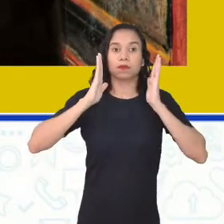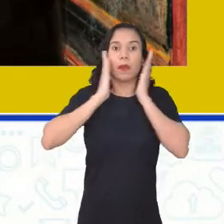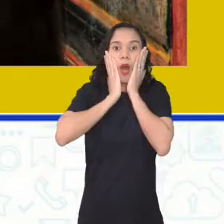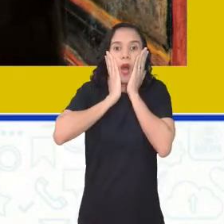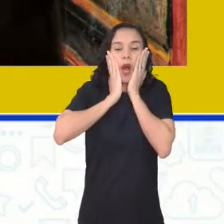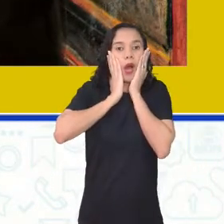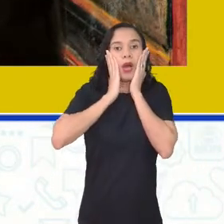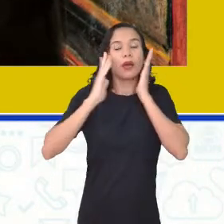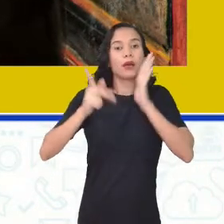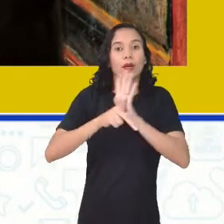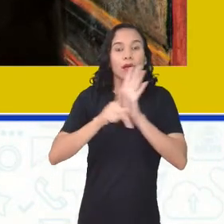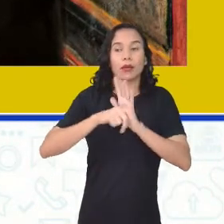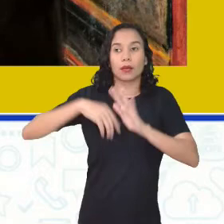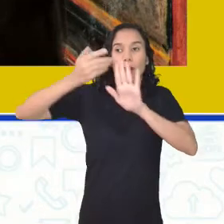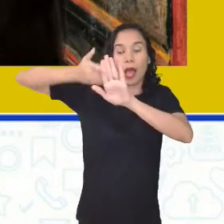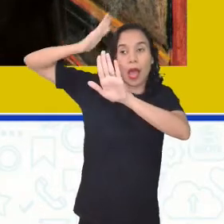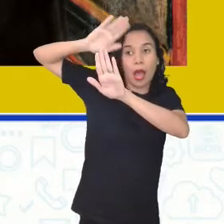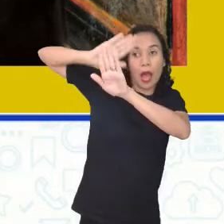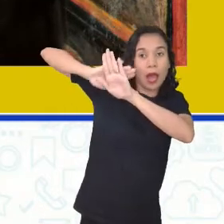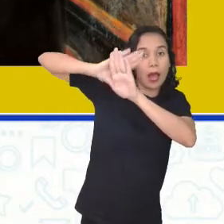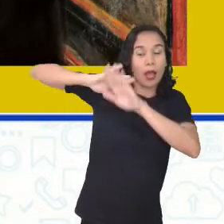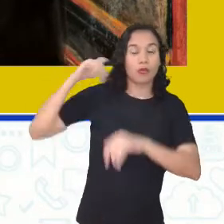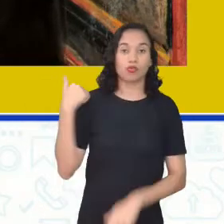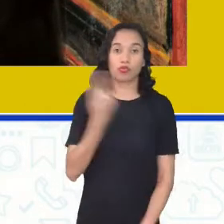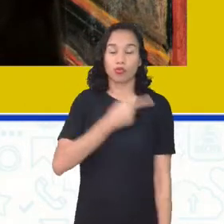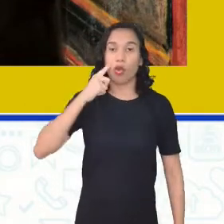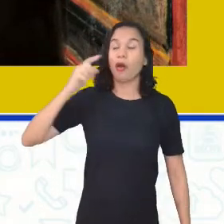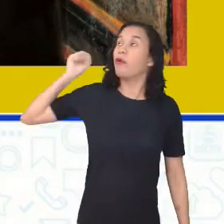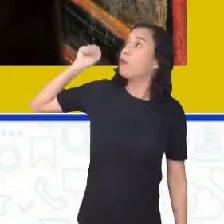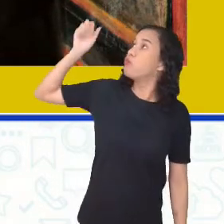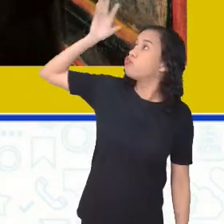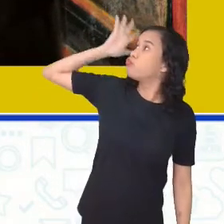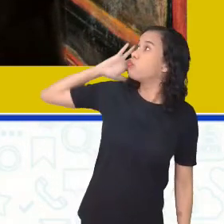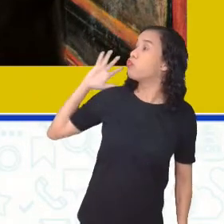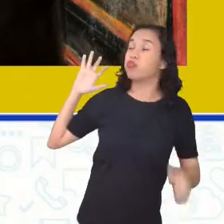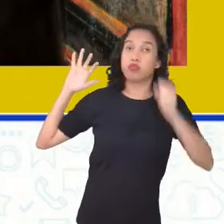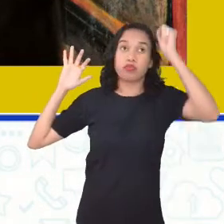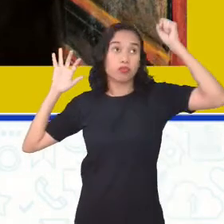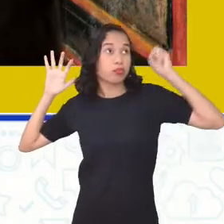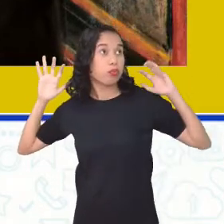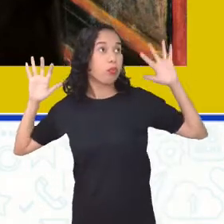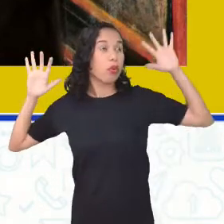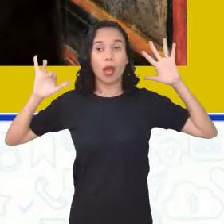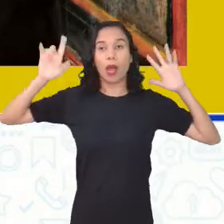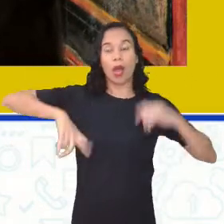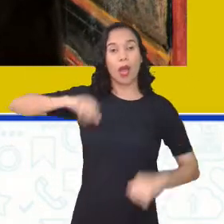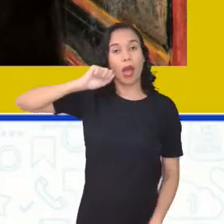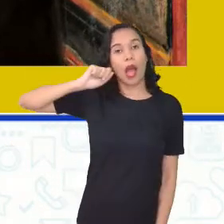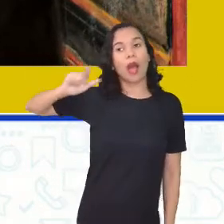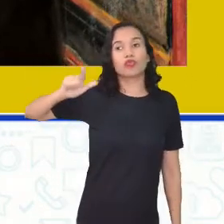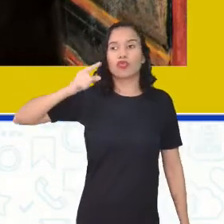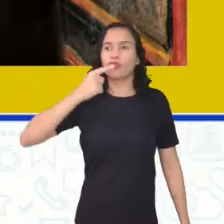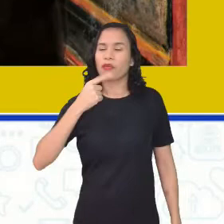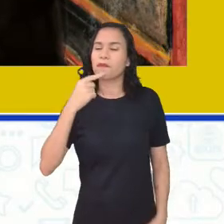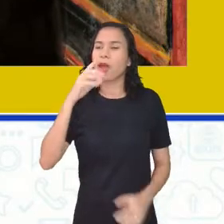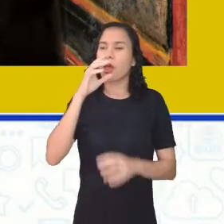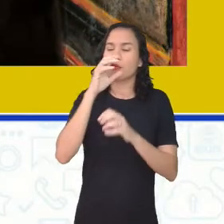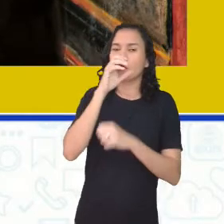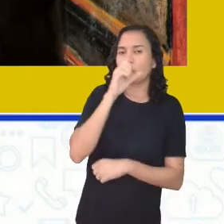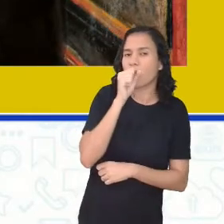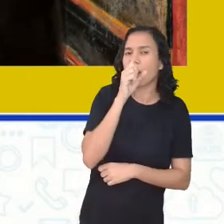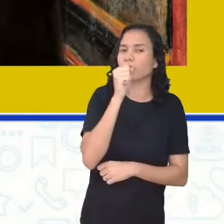entre o rosto. E atrás dele, a gente tem uma paisagem em tons de azul e de vermelho,